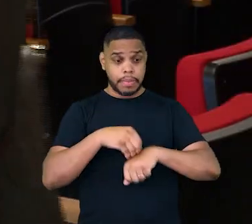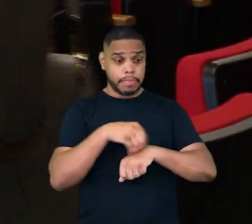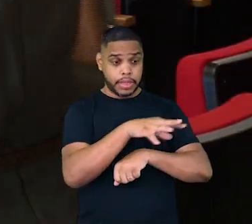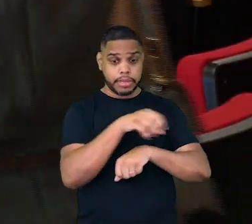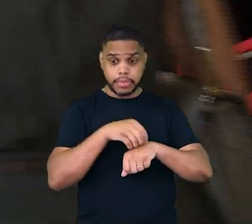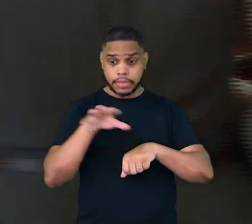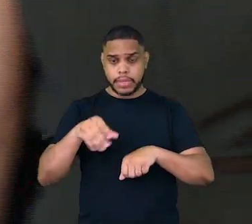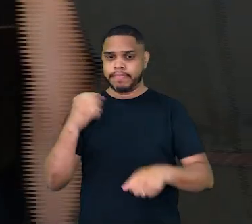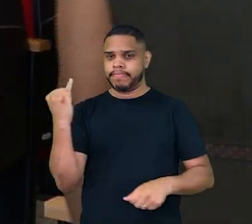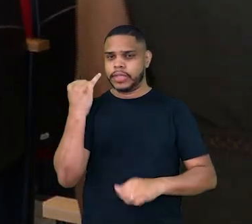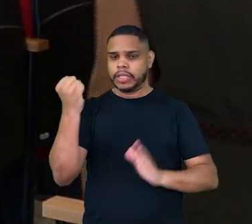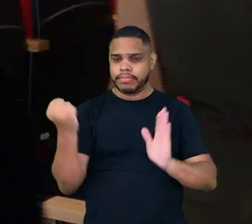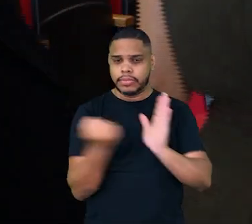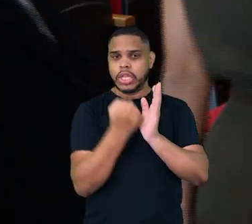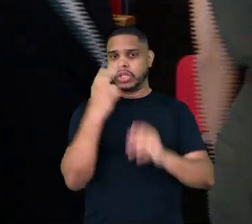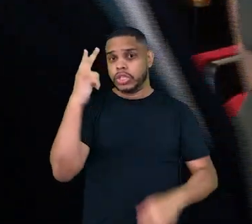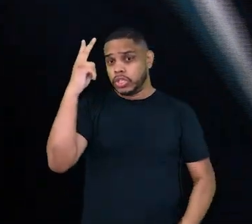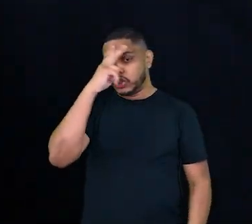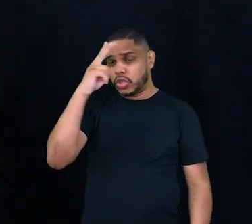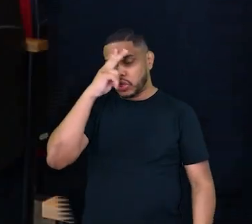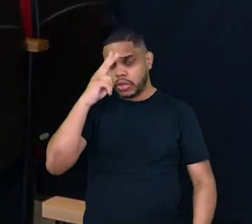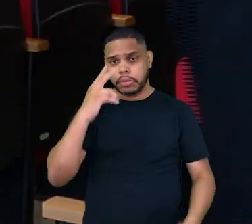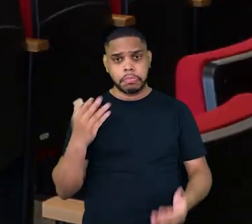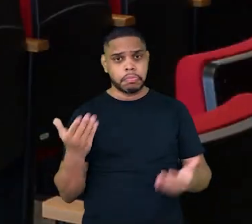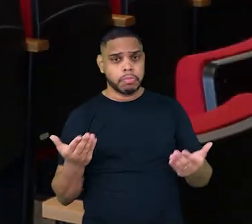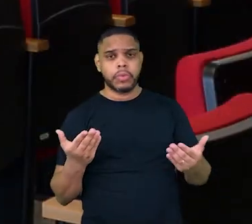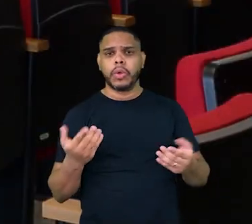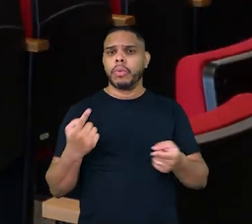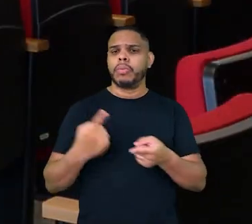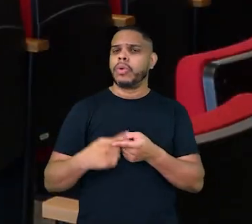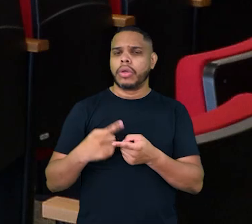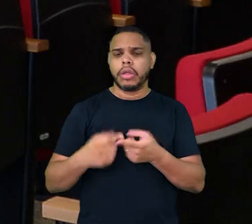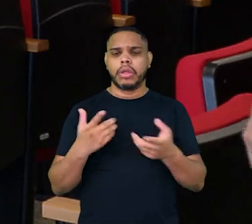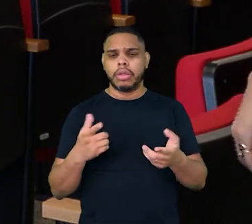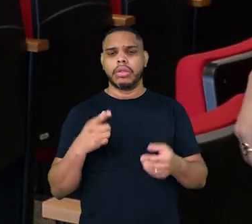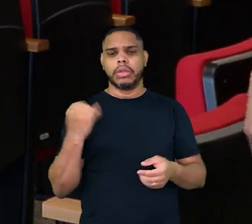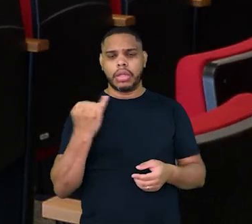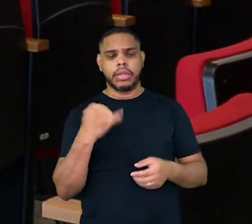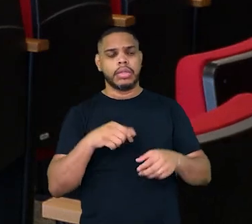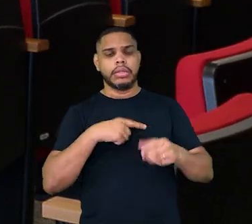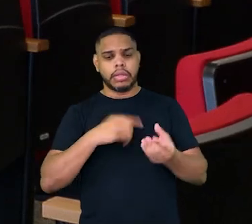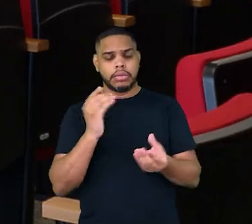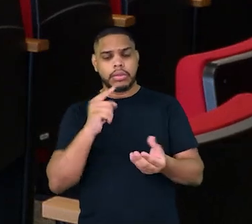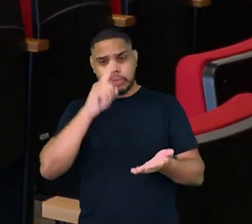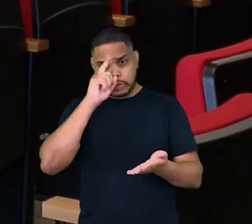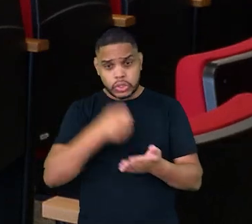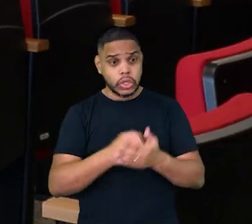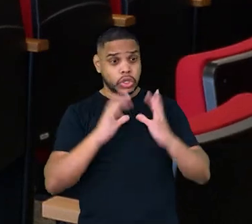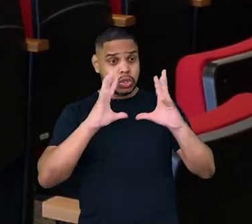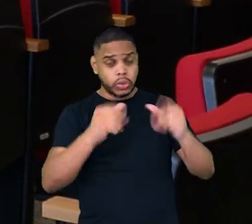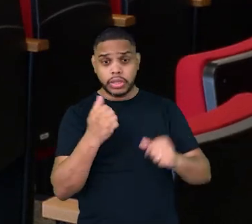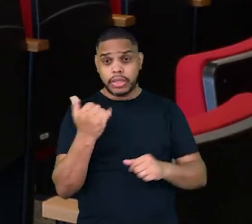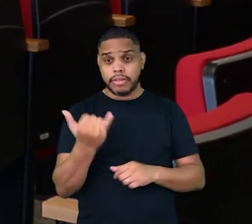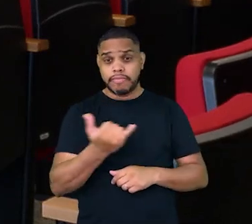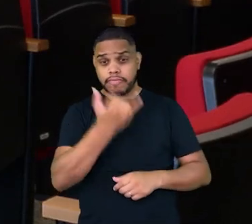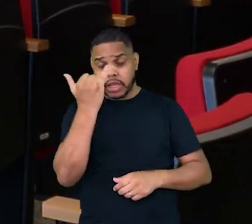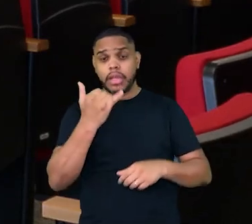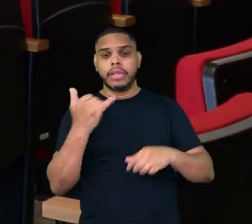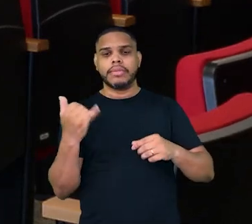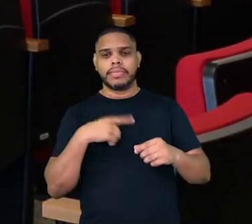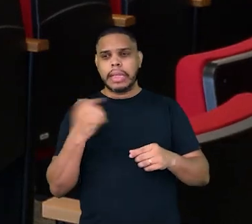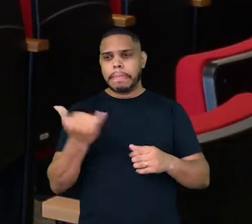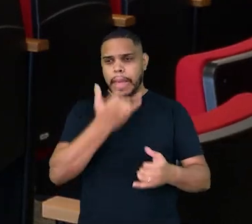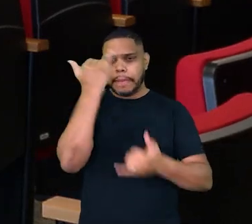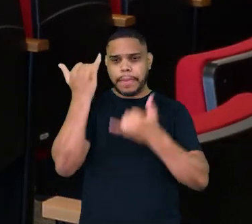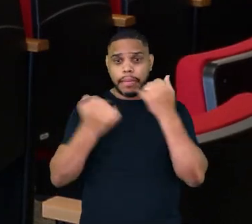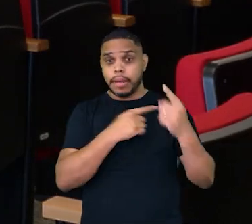mediação é uma mediação histórica por vários aspectos. Primeiro, a abrangência dela, o fato de alcançar todas as vítimas, os